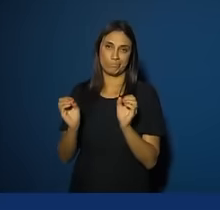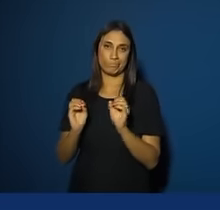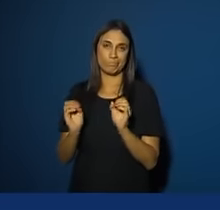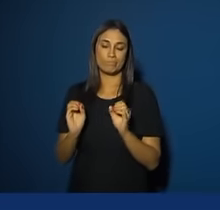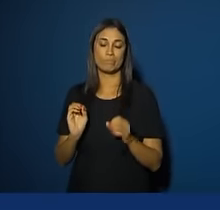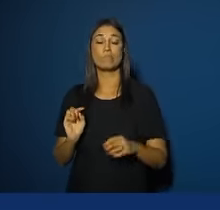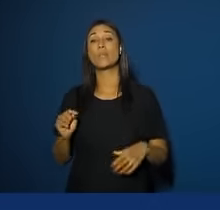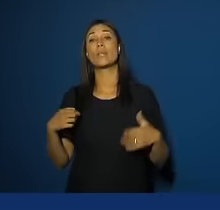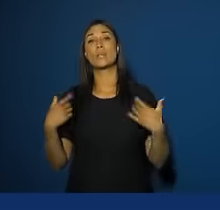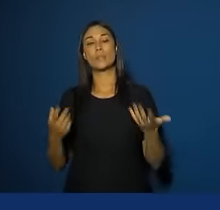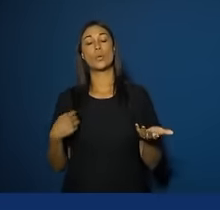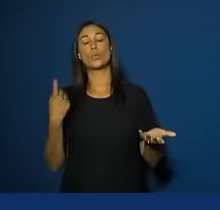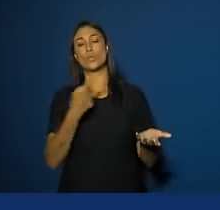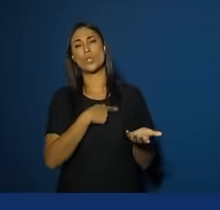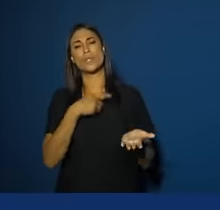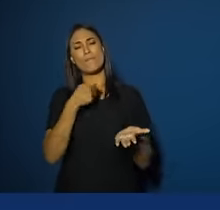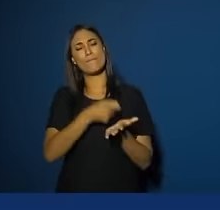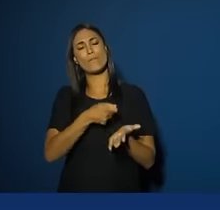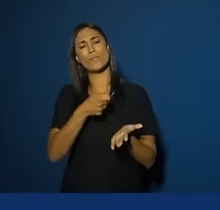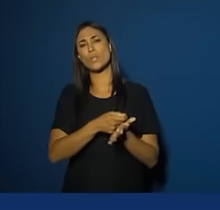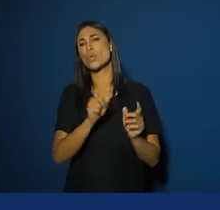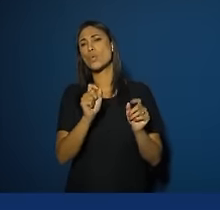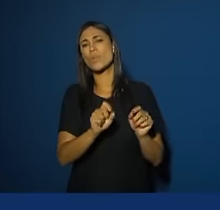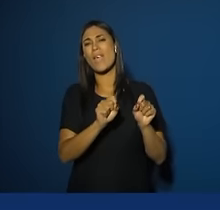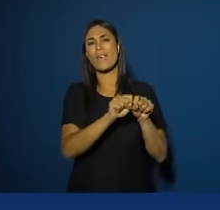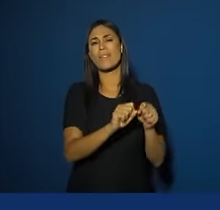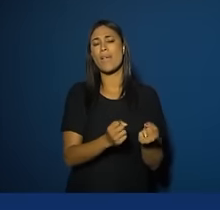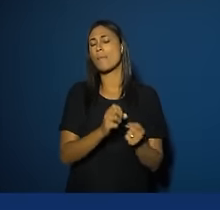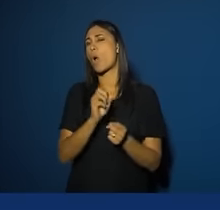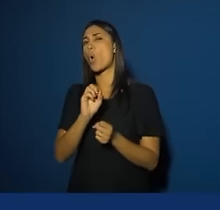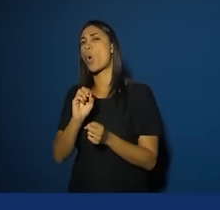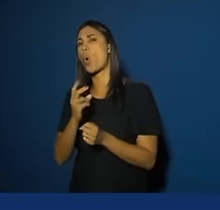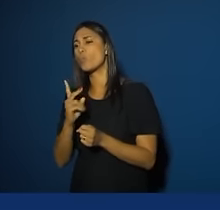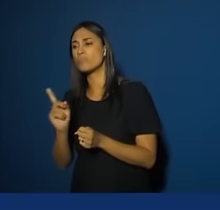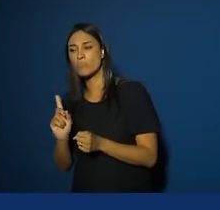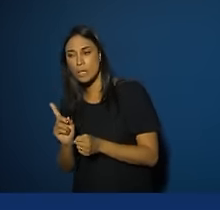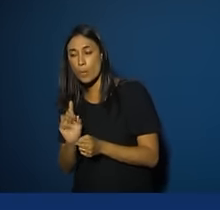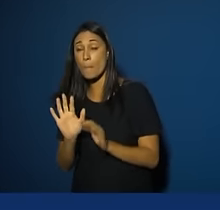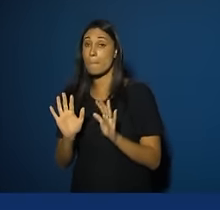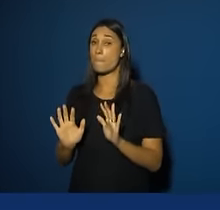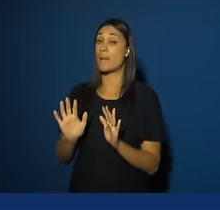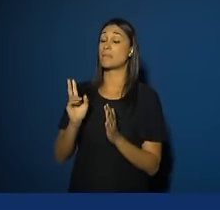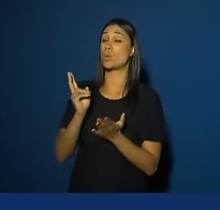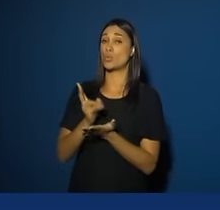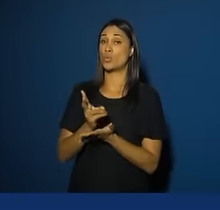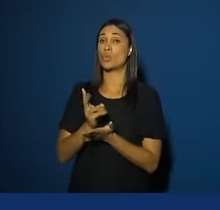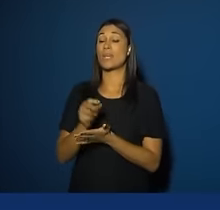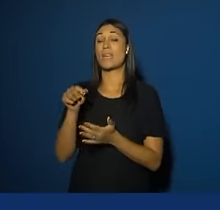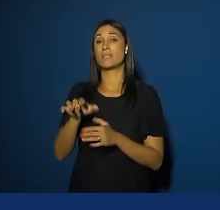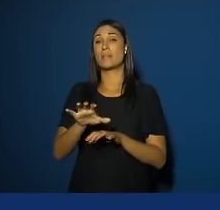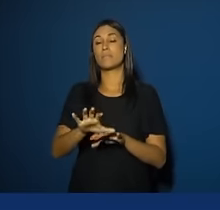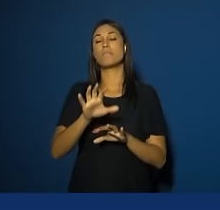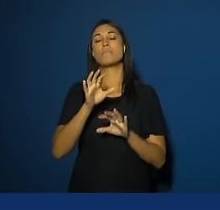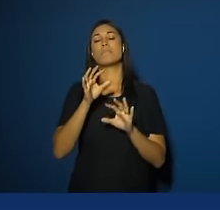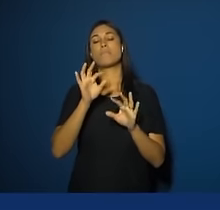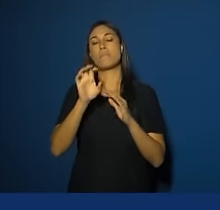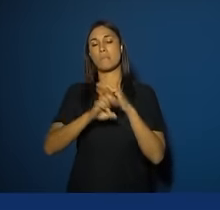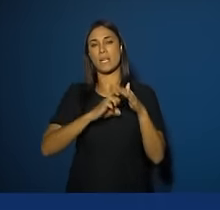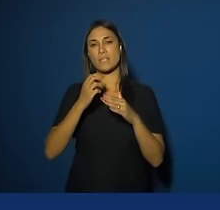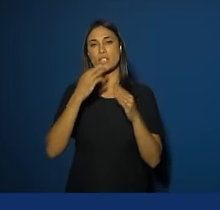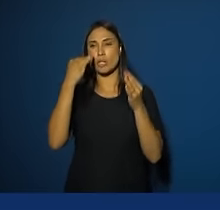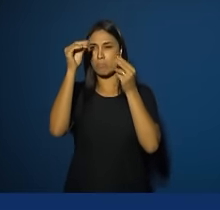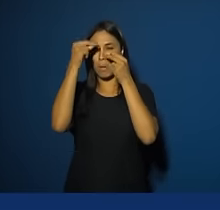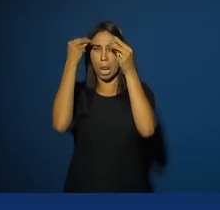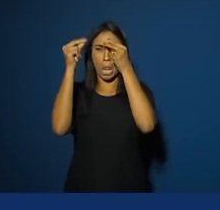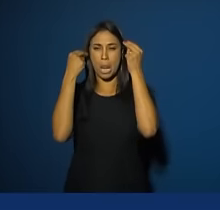sendo forçado a olhar o que é ruptura e o que não é ruptura, mas nisso, mesmo empresas de cosméticos, uma Natura,